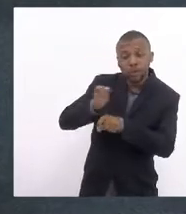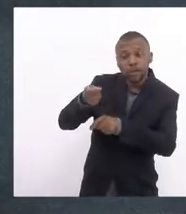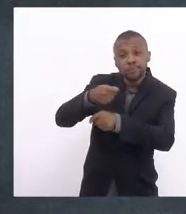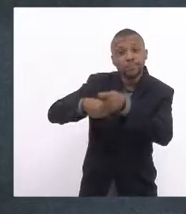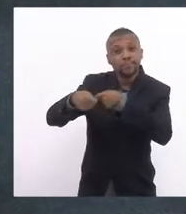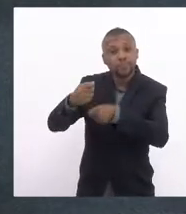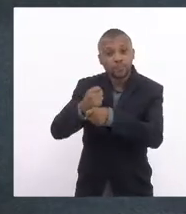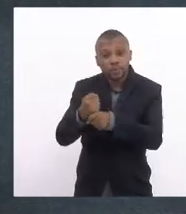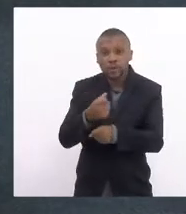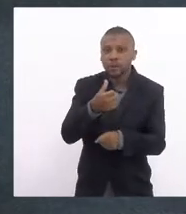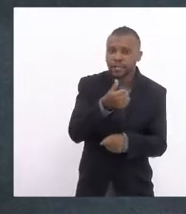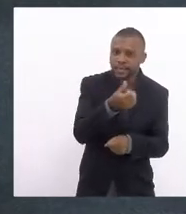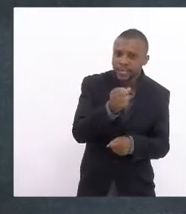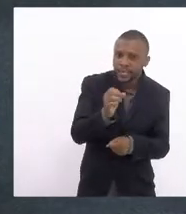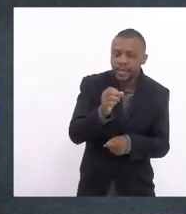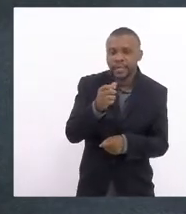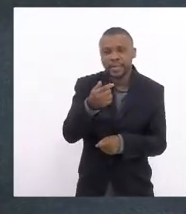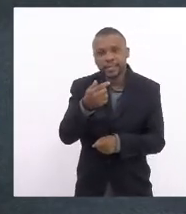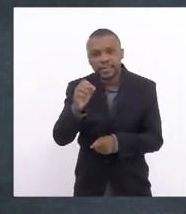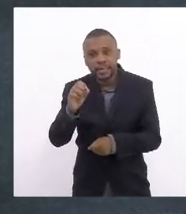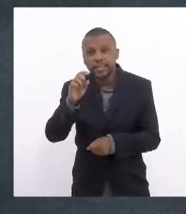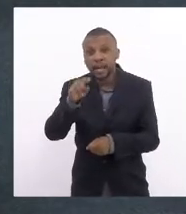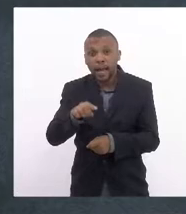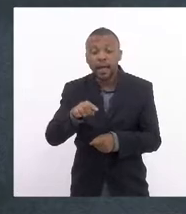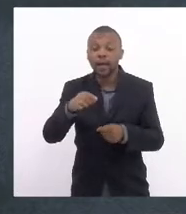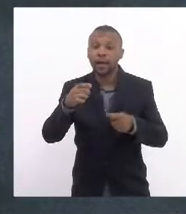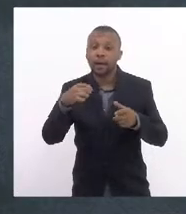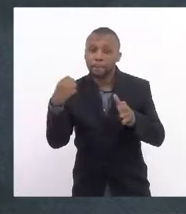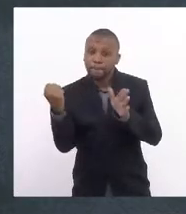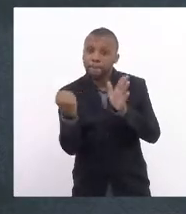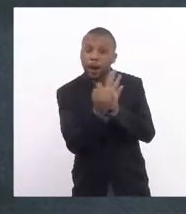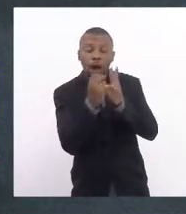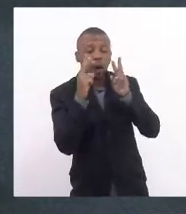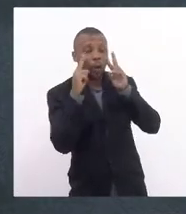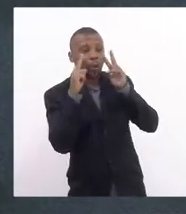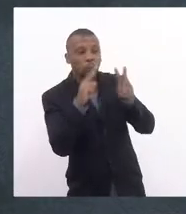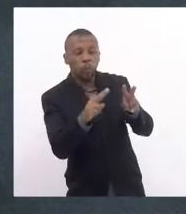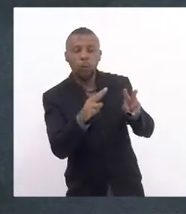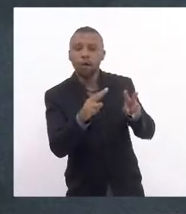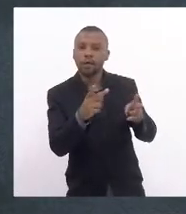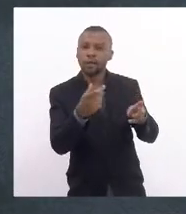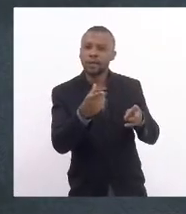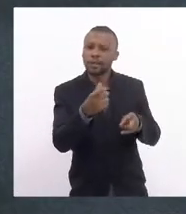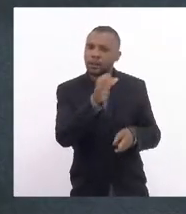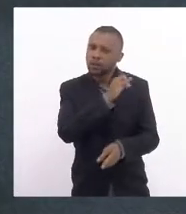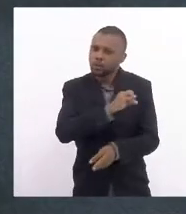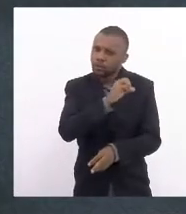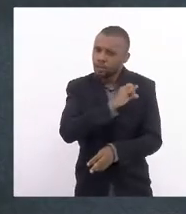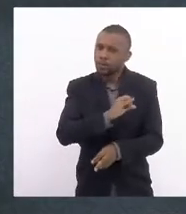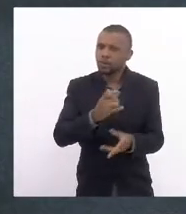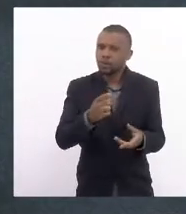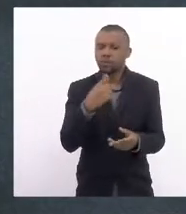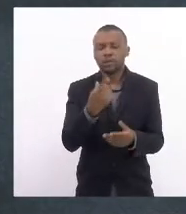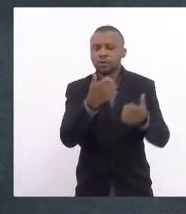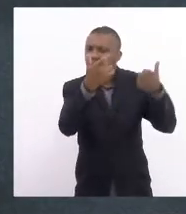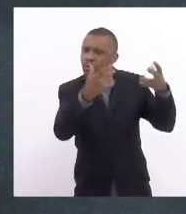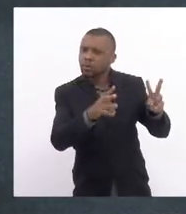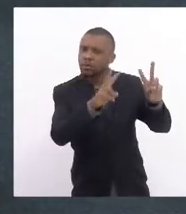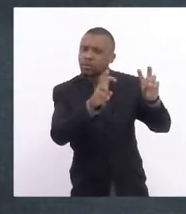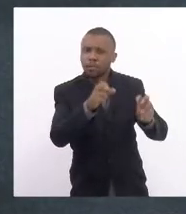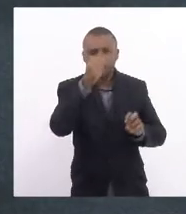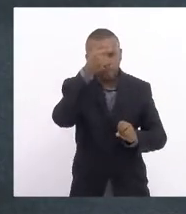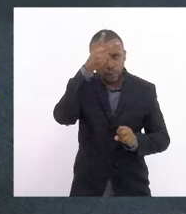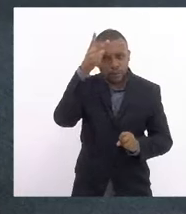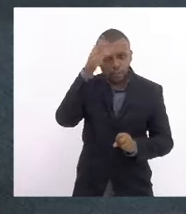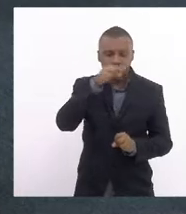60 e 70, era Manchester Fluminense, dada a pujança da sua atividade industrial. Então, assim, estamos tratando de um município, né,